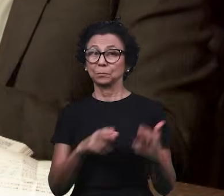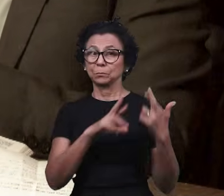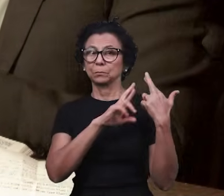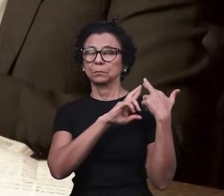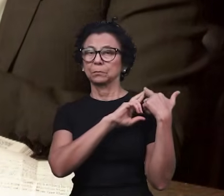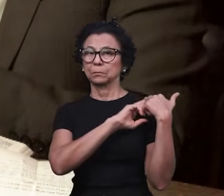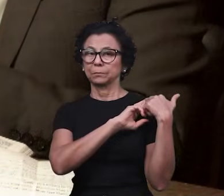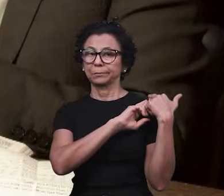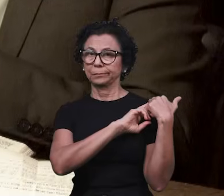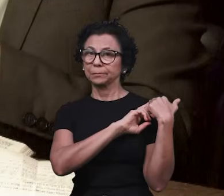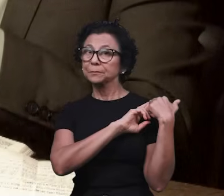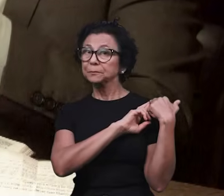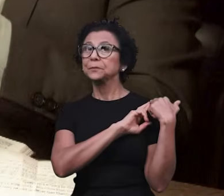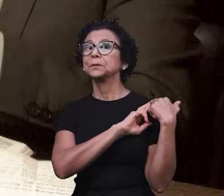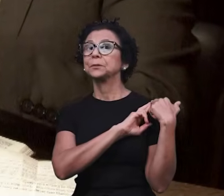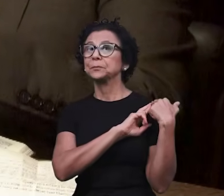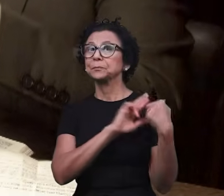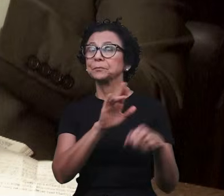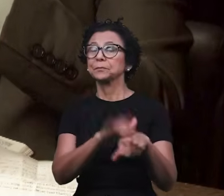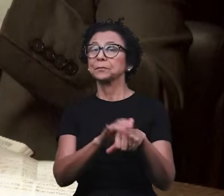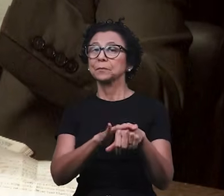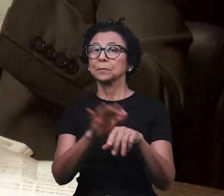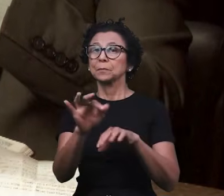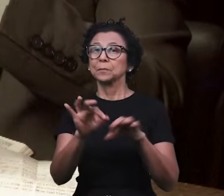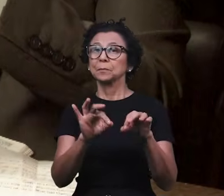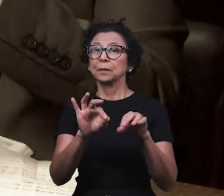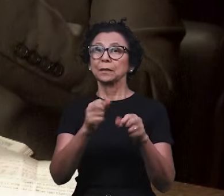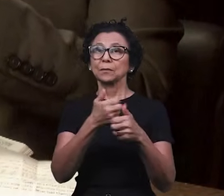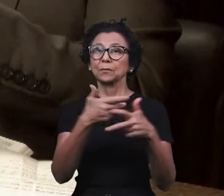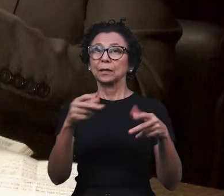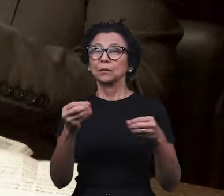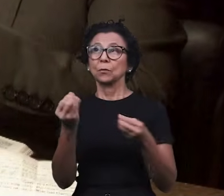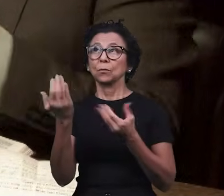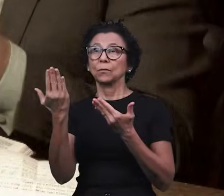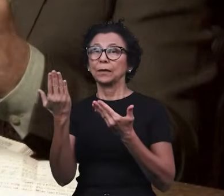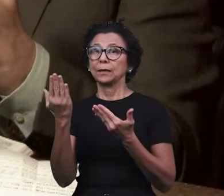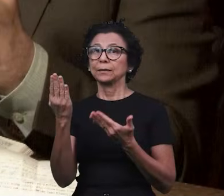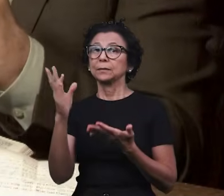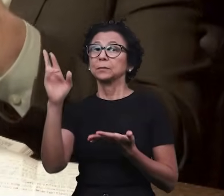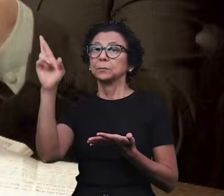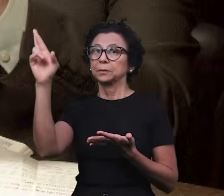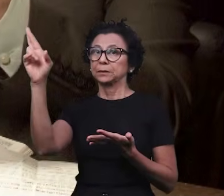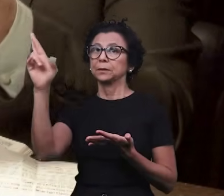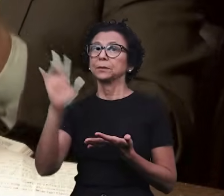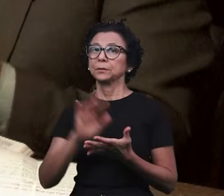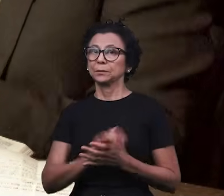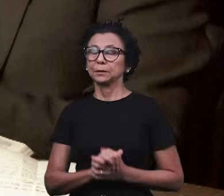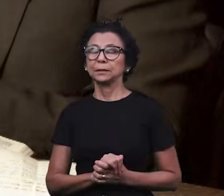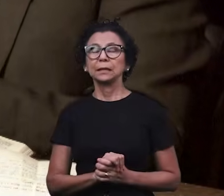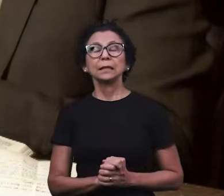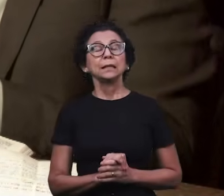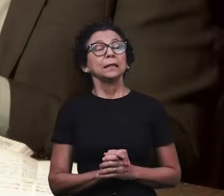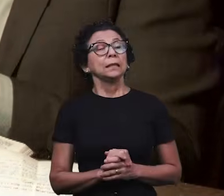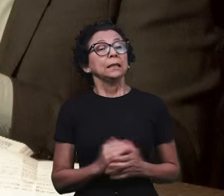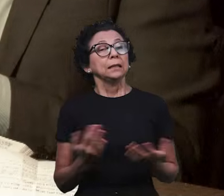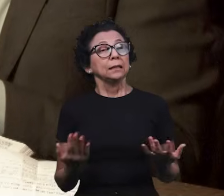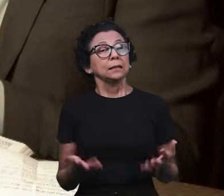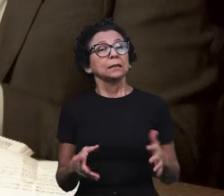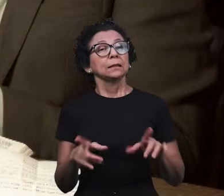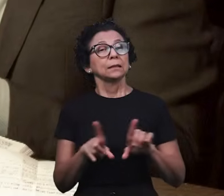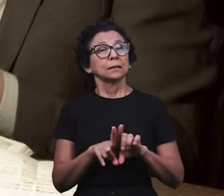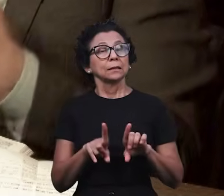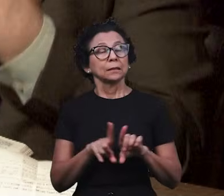também aponta para o Senhor Jesus, né, que é o sumo